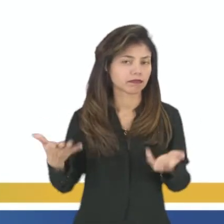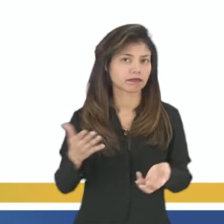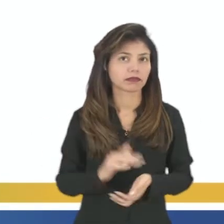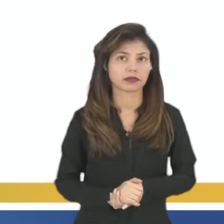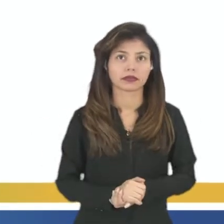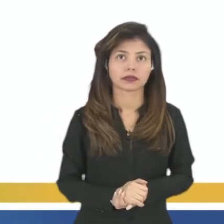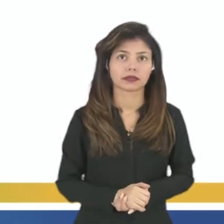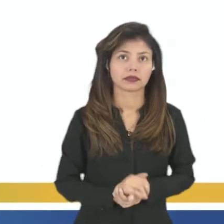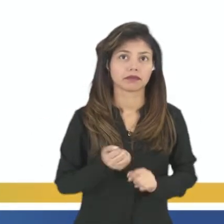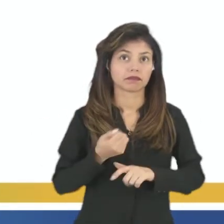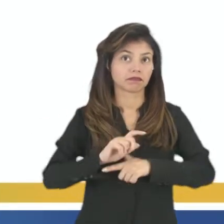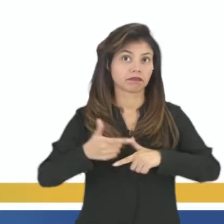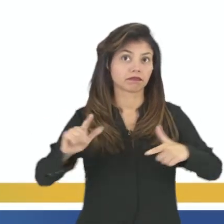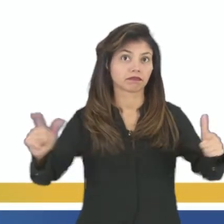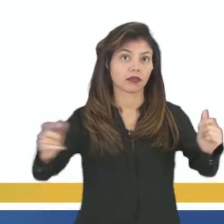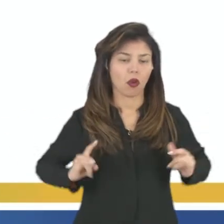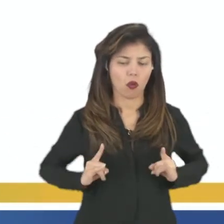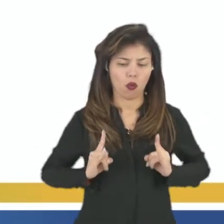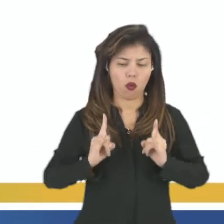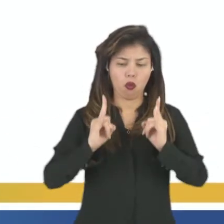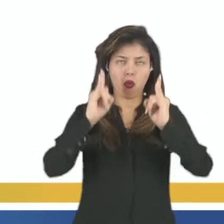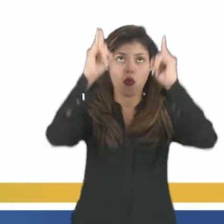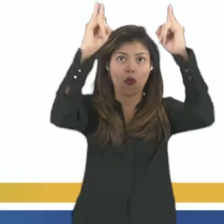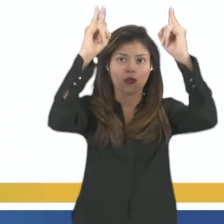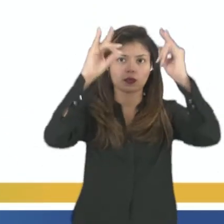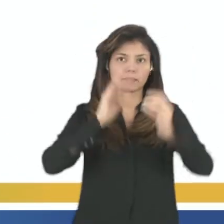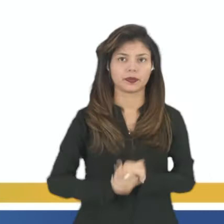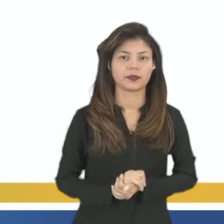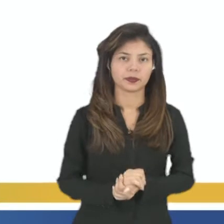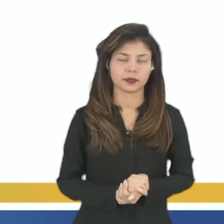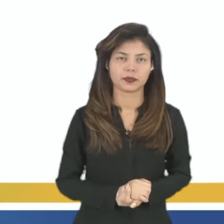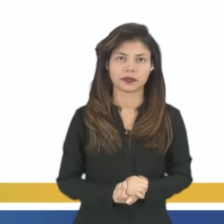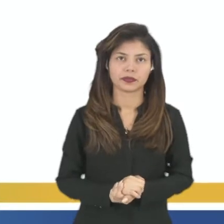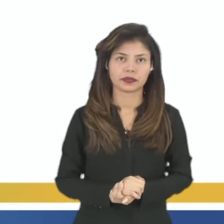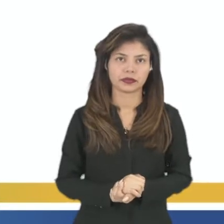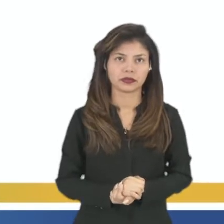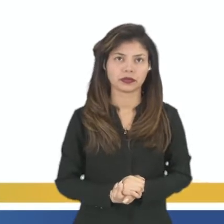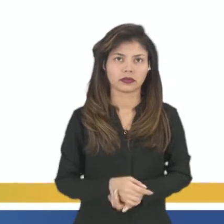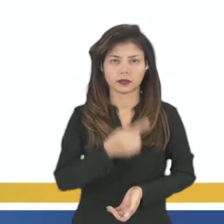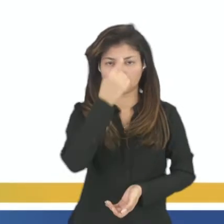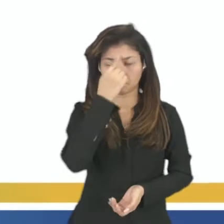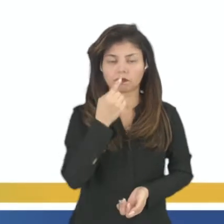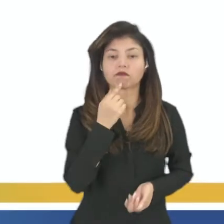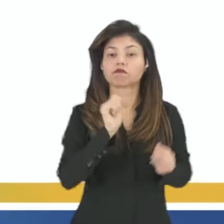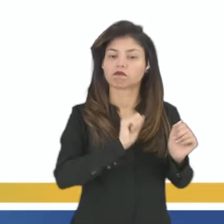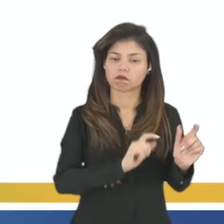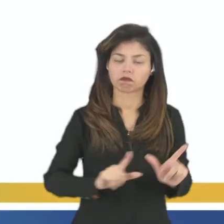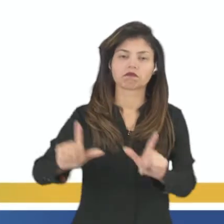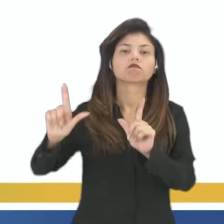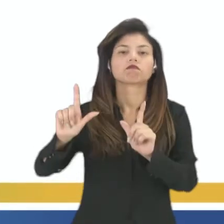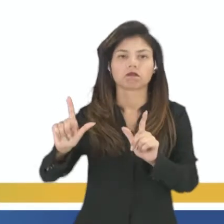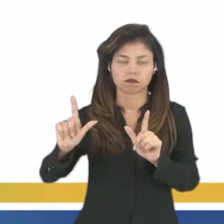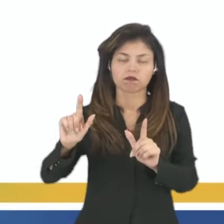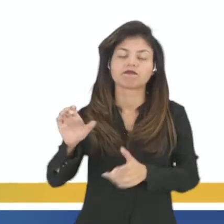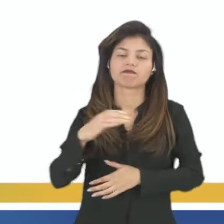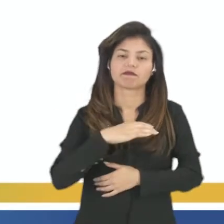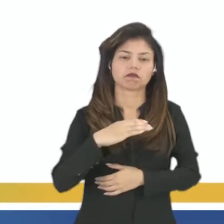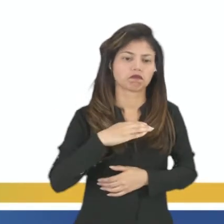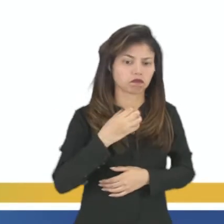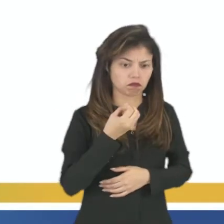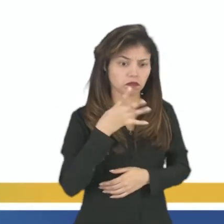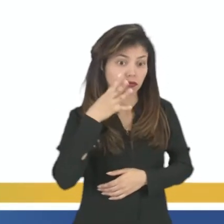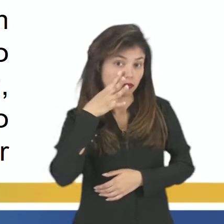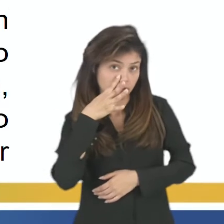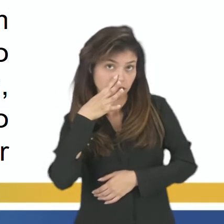né, com os grandes arranha-céus da cidade, né? Então nós vimos aí uma infraestrutura, né, uma urbanização bem interessante